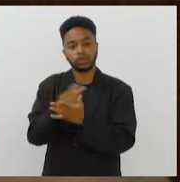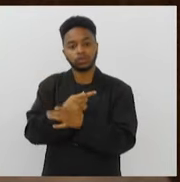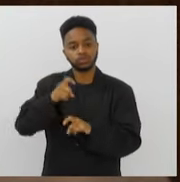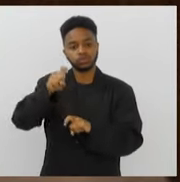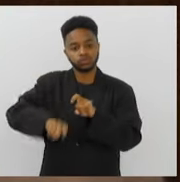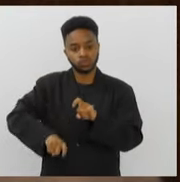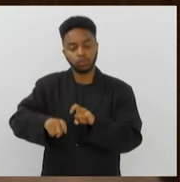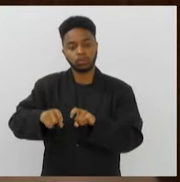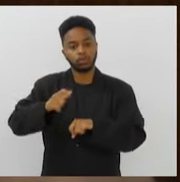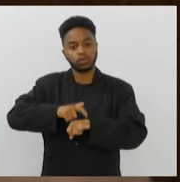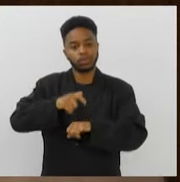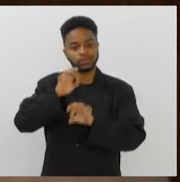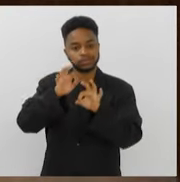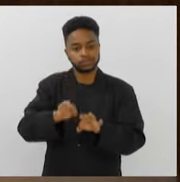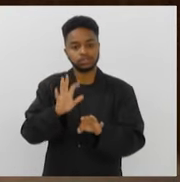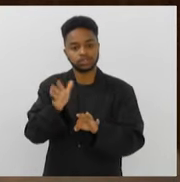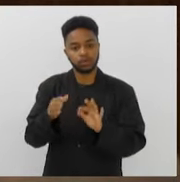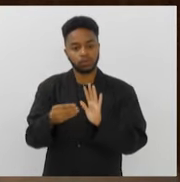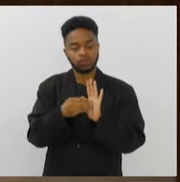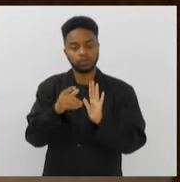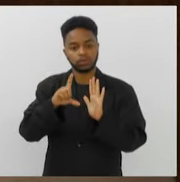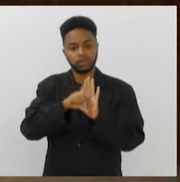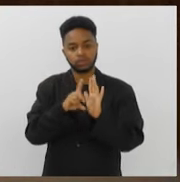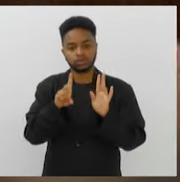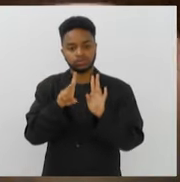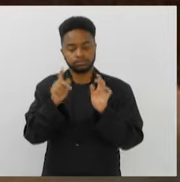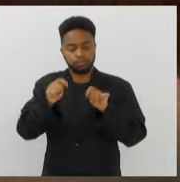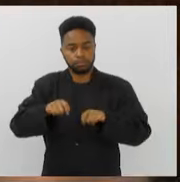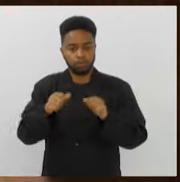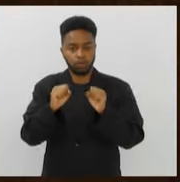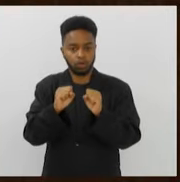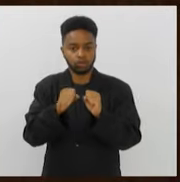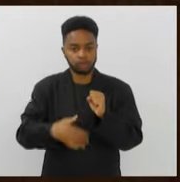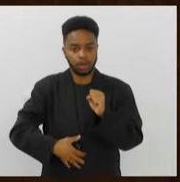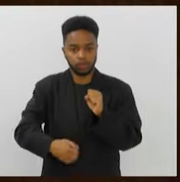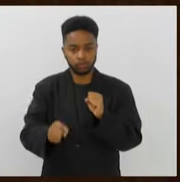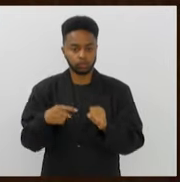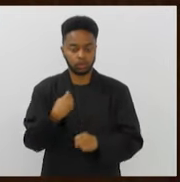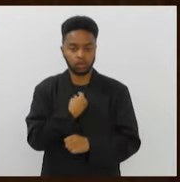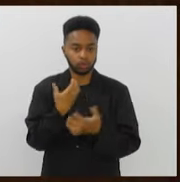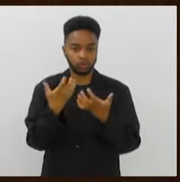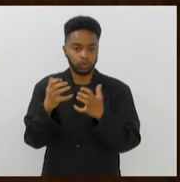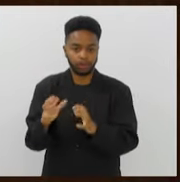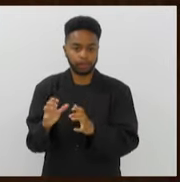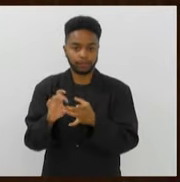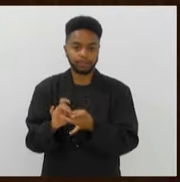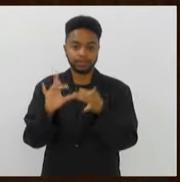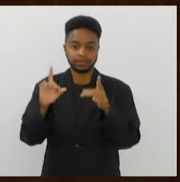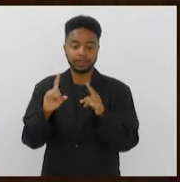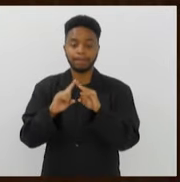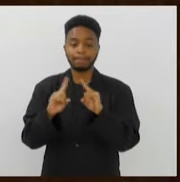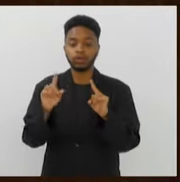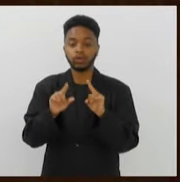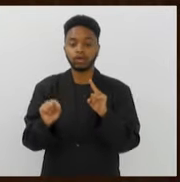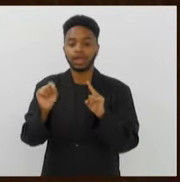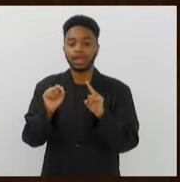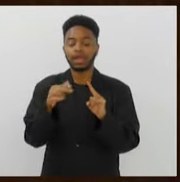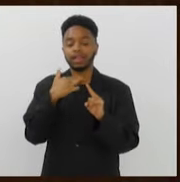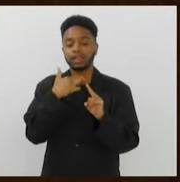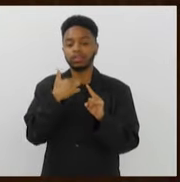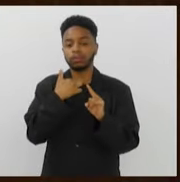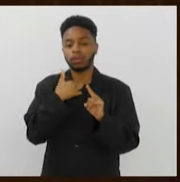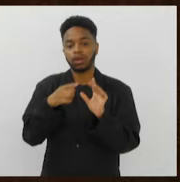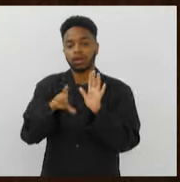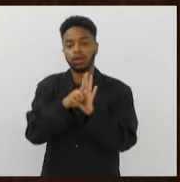hábil, previsto já na lei do aborto ser realizado. A gente não quer deixar é que a lei seja utilizada de má